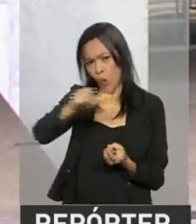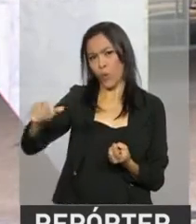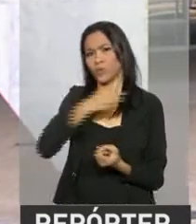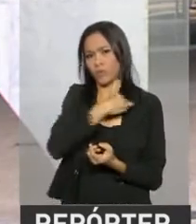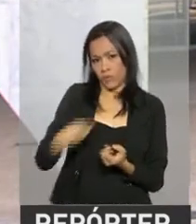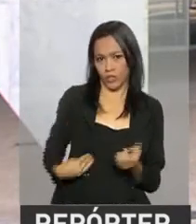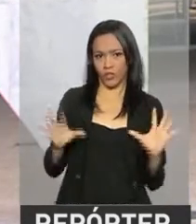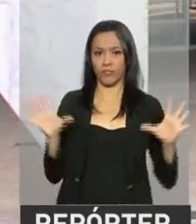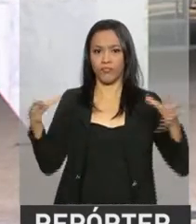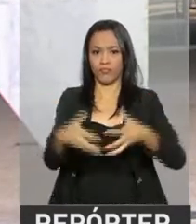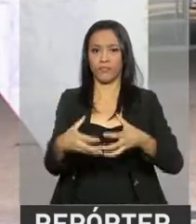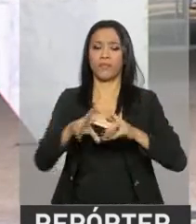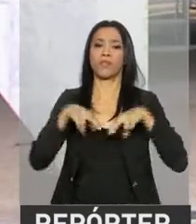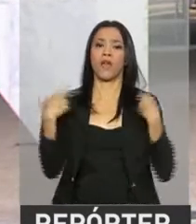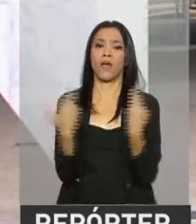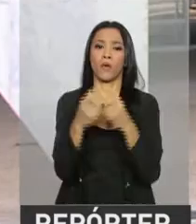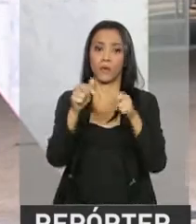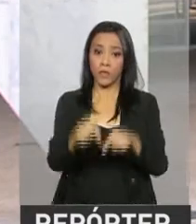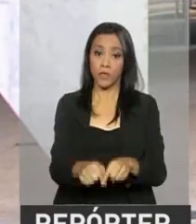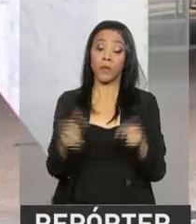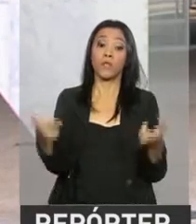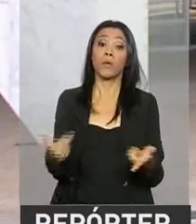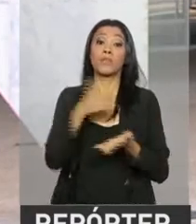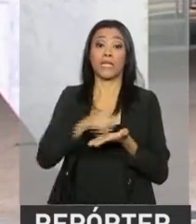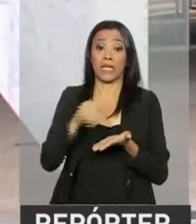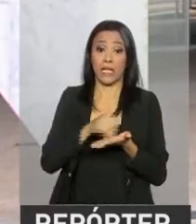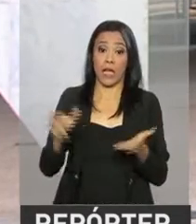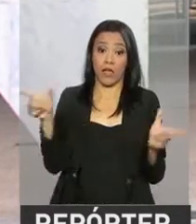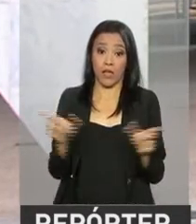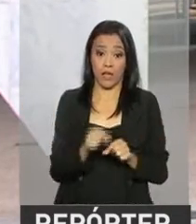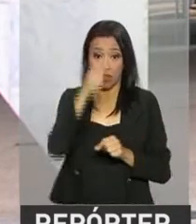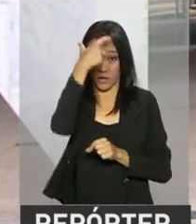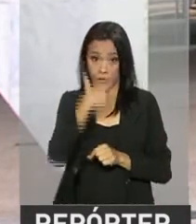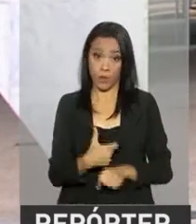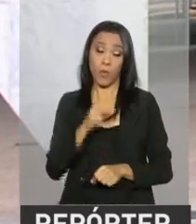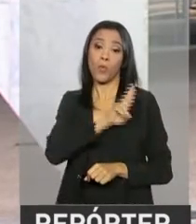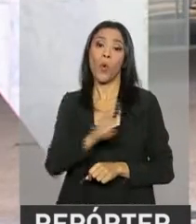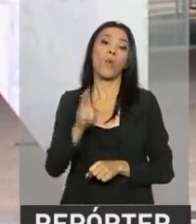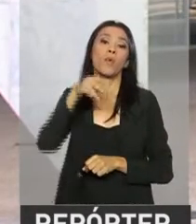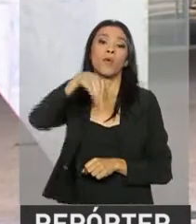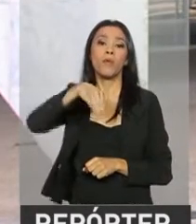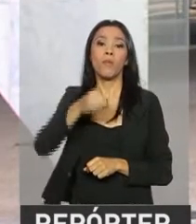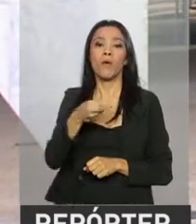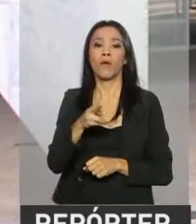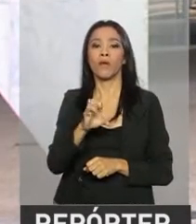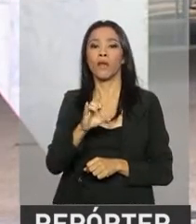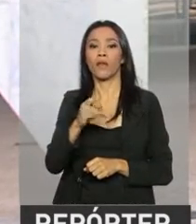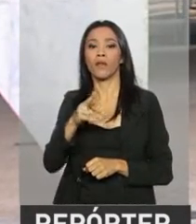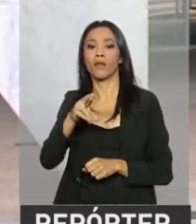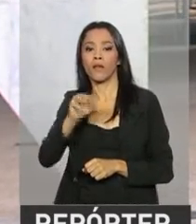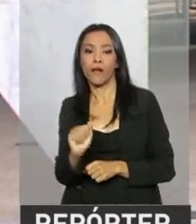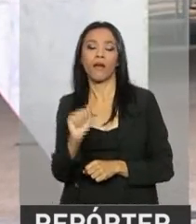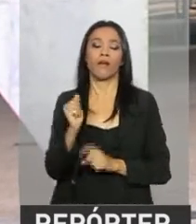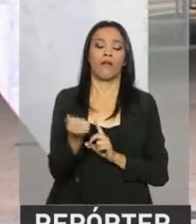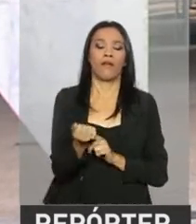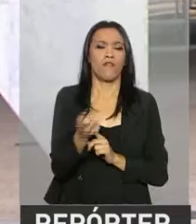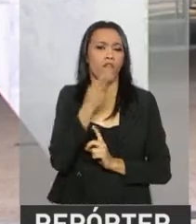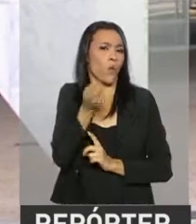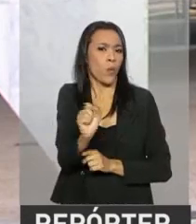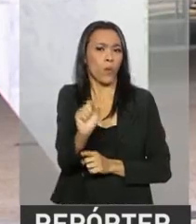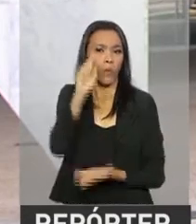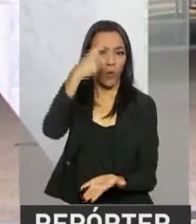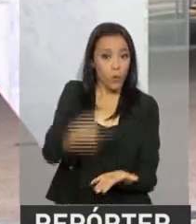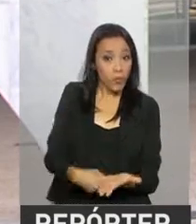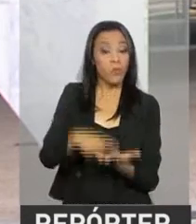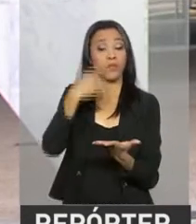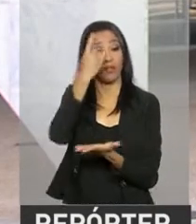O secretário executivo do PPI, o secretário Moreira Franco, inclusive, falou que o compromisso do programa